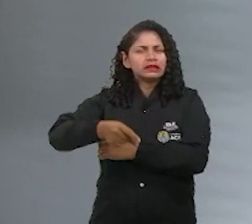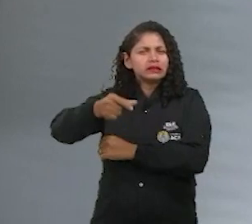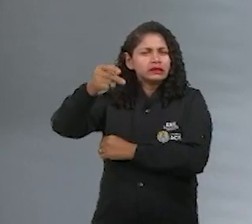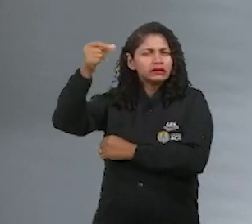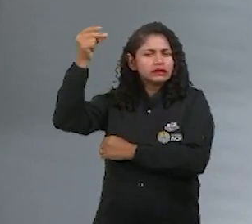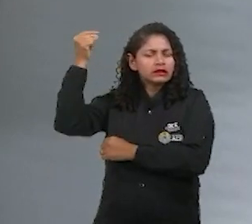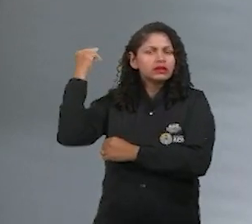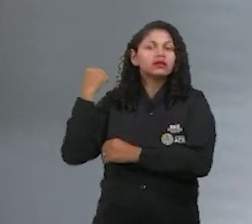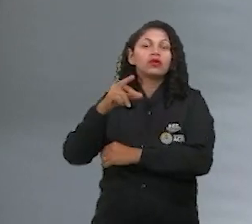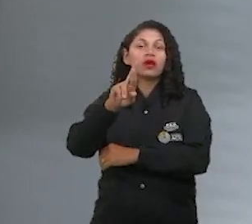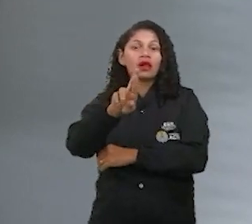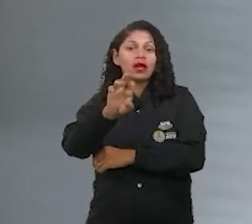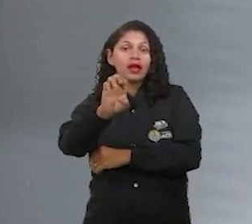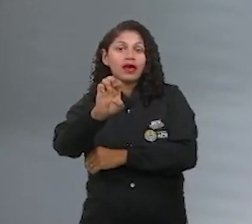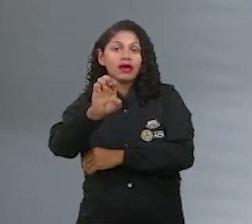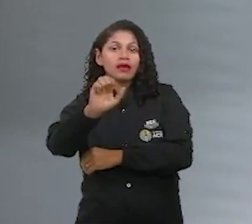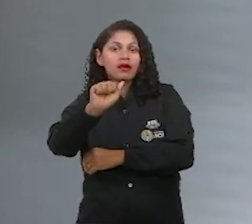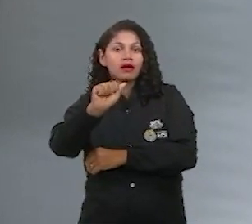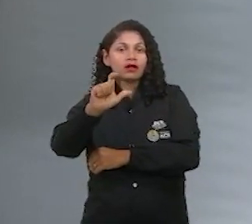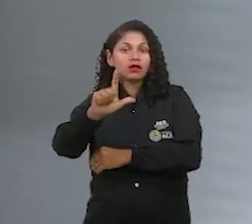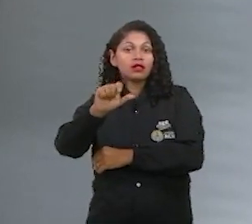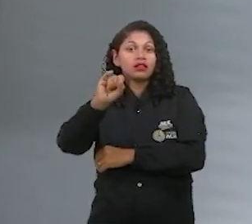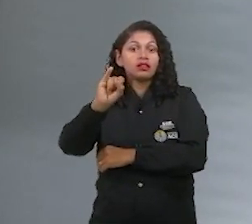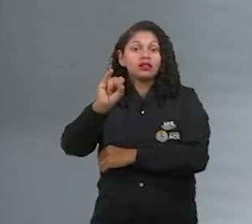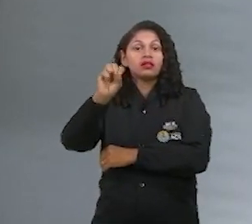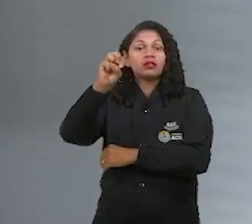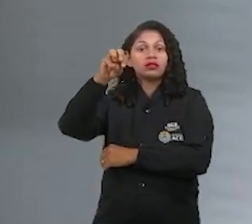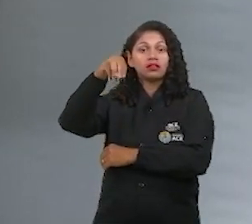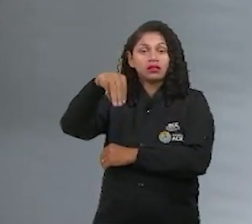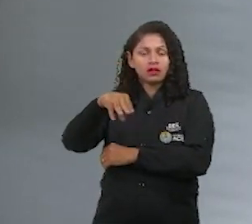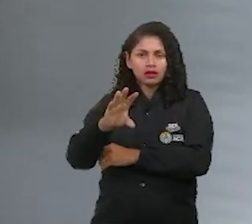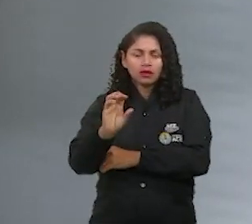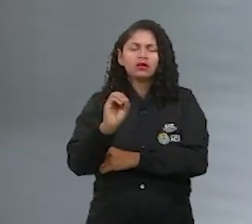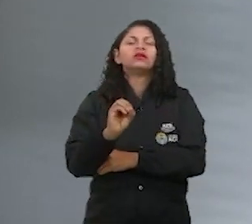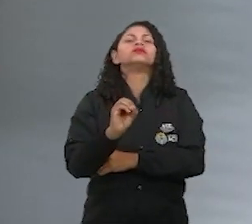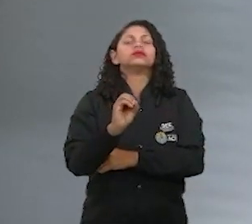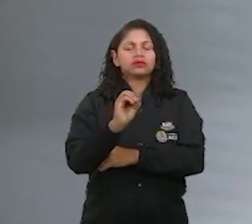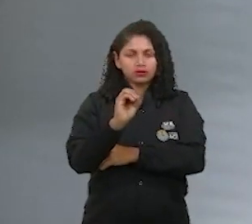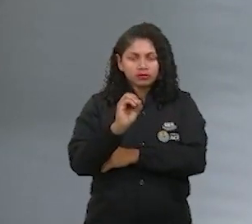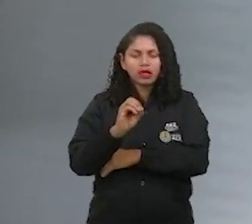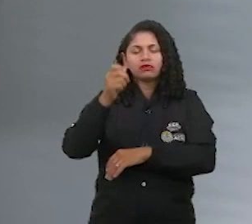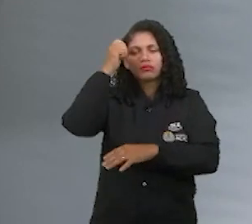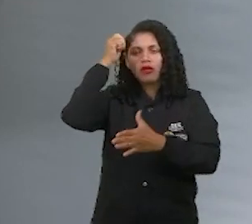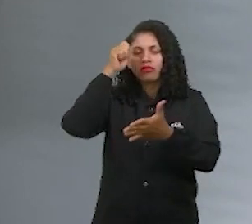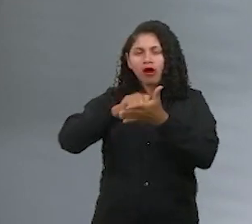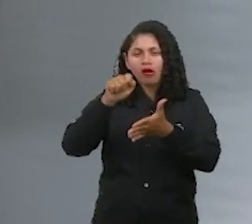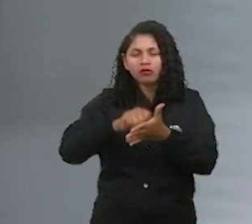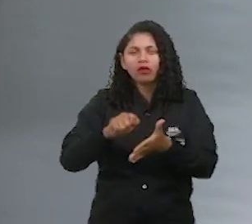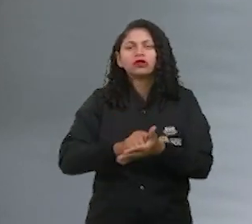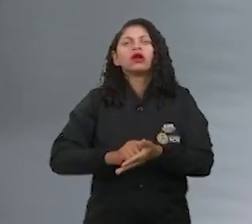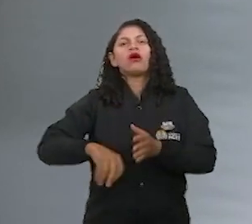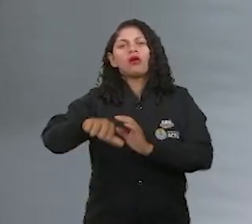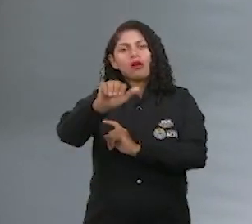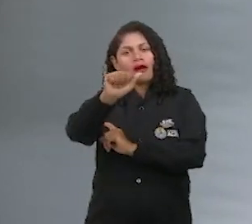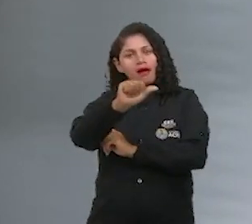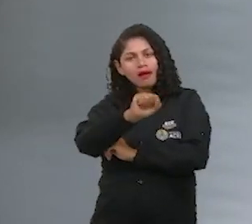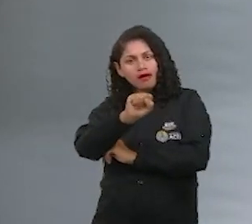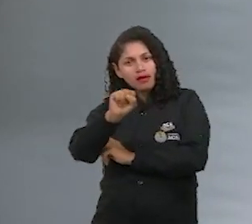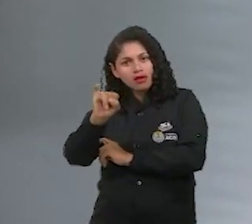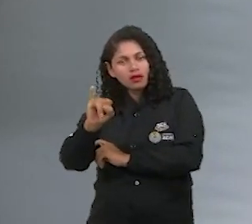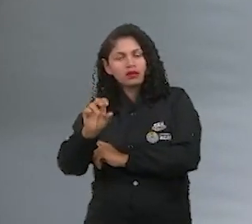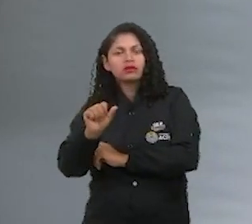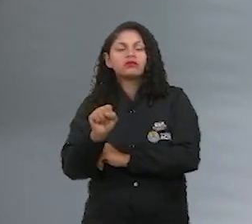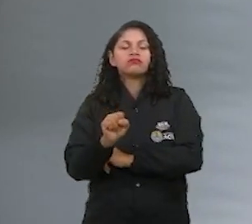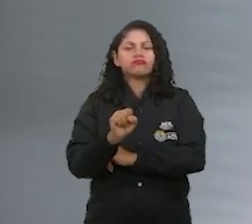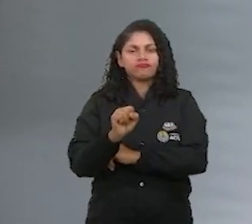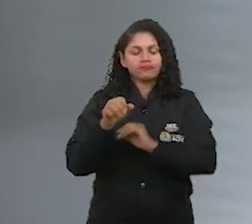realismo que a gente trabalha a questão do Machado de Assis, a verossimilhança. Então, nesse